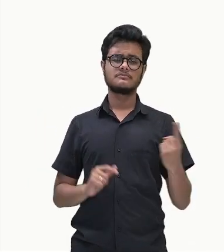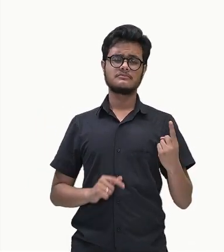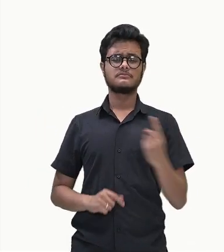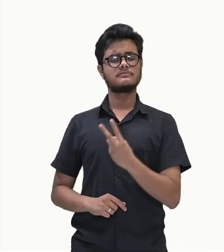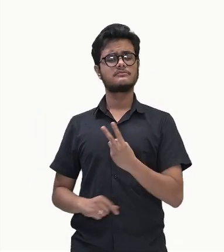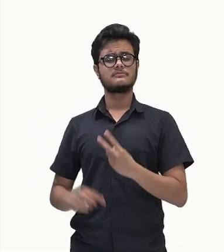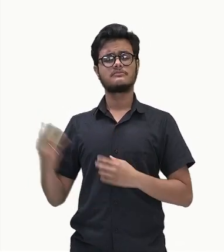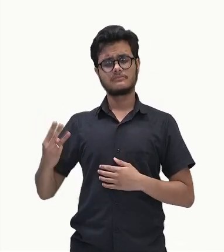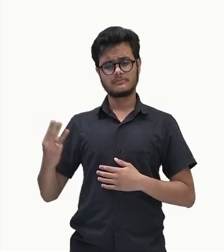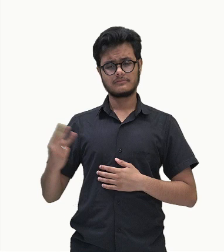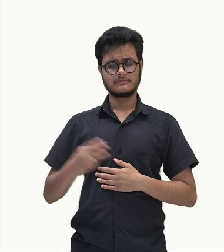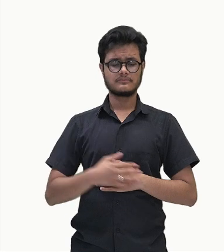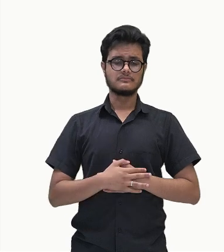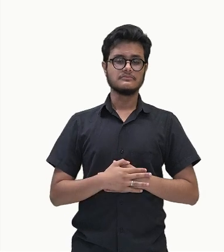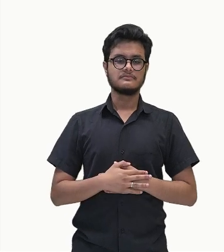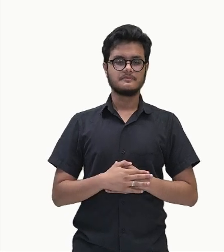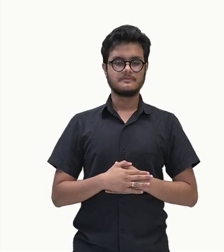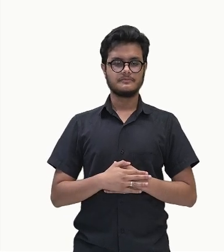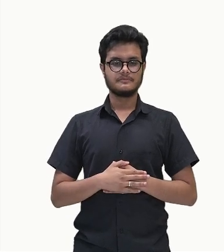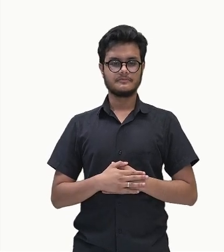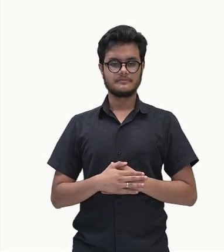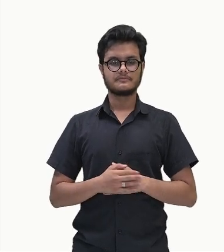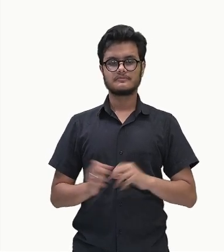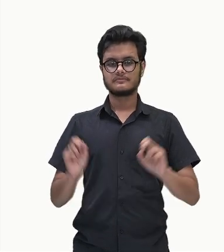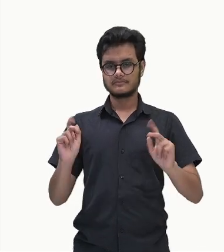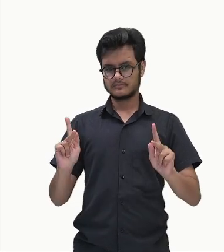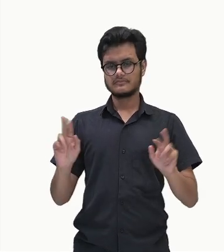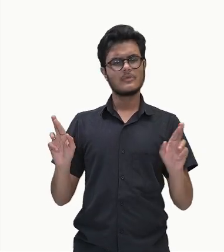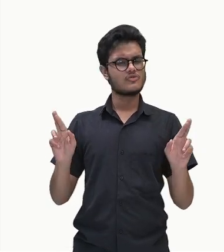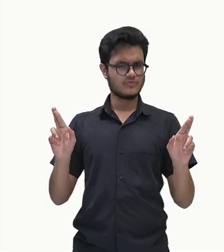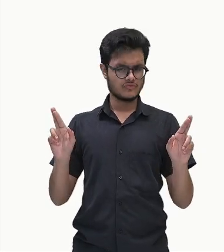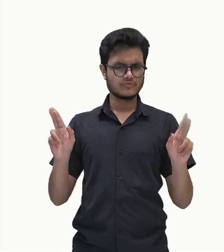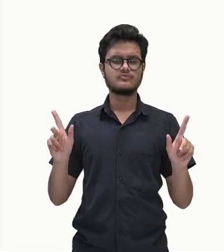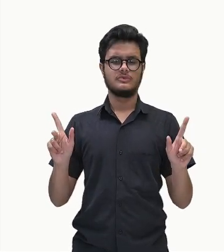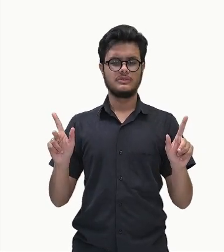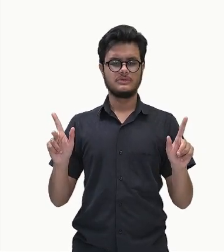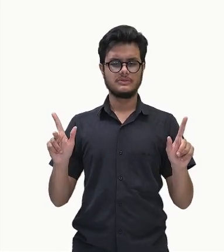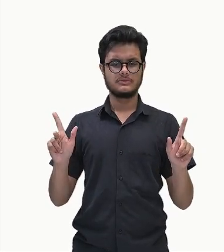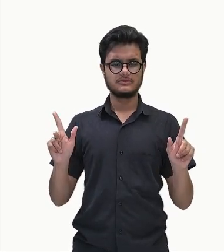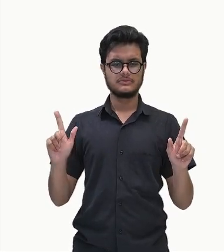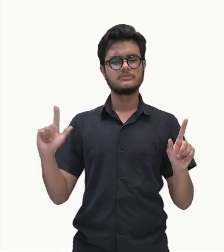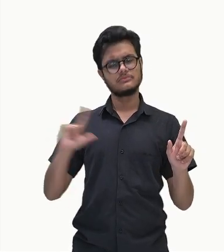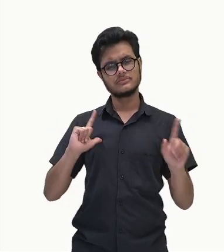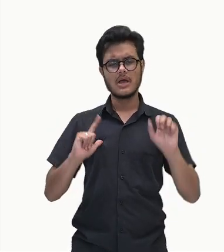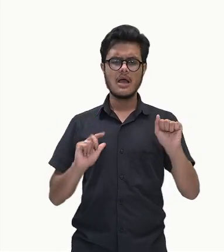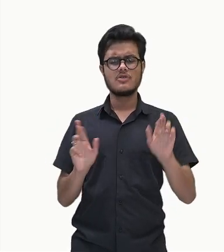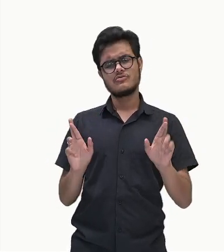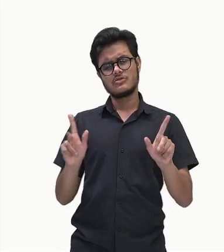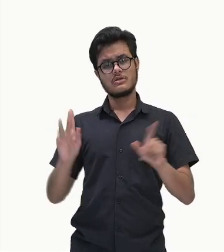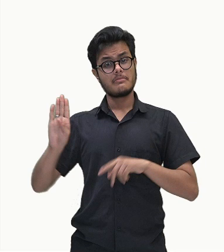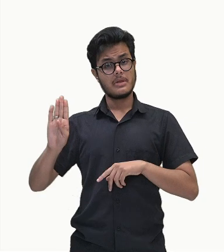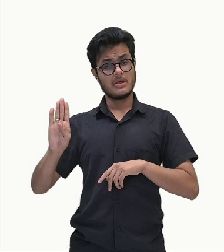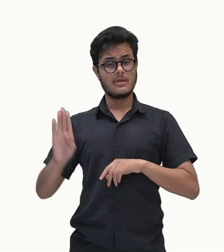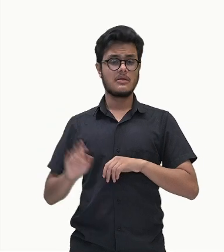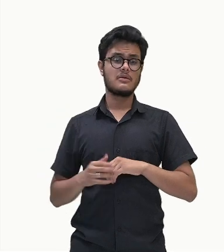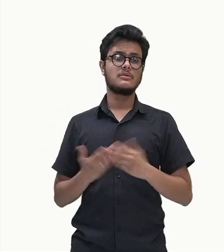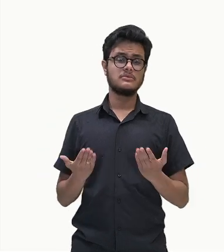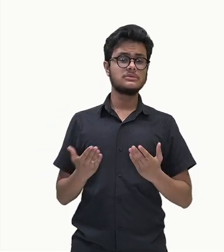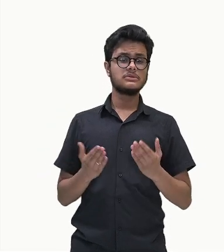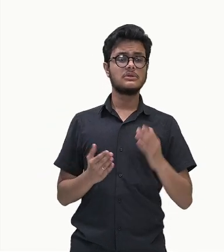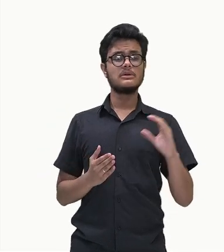e obviamente Eles são diferentes entre si a diferente de b a diferente de C e B